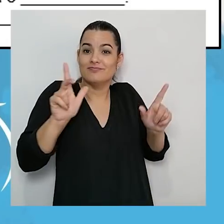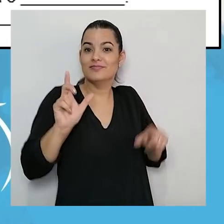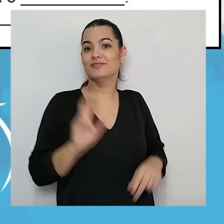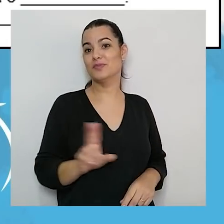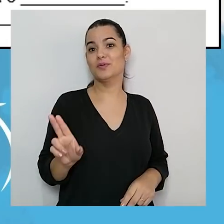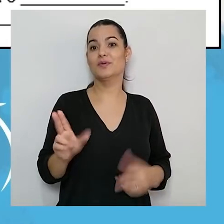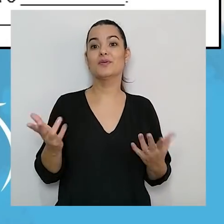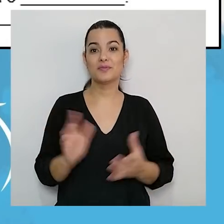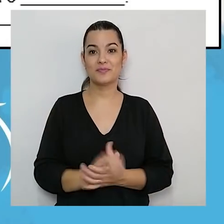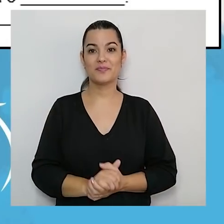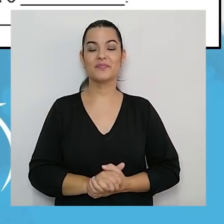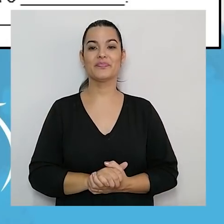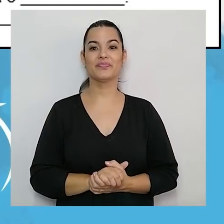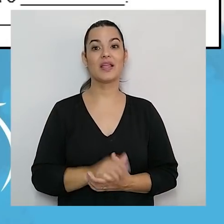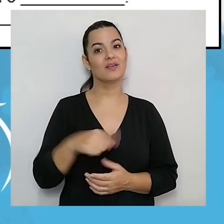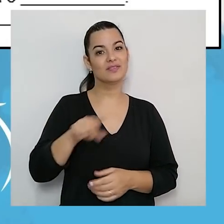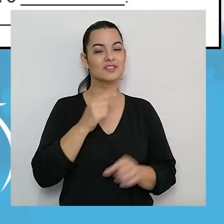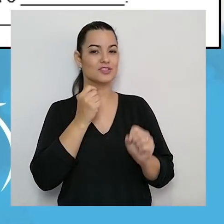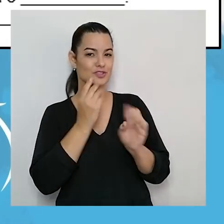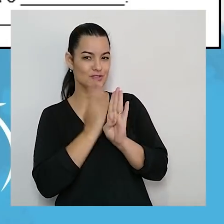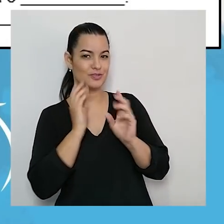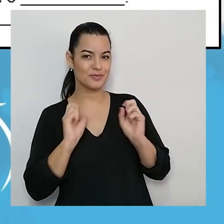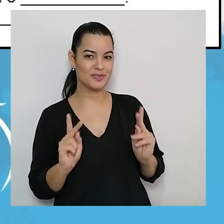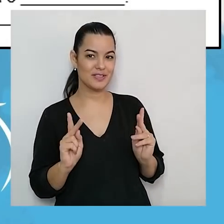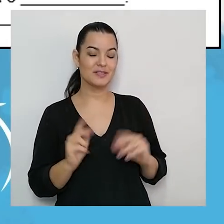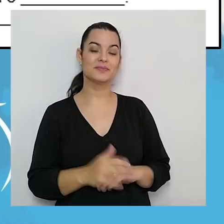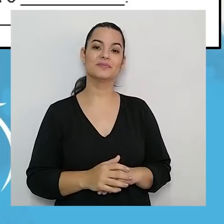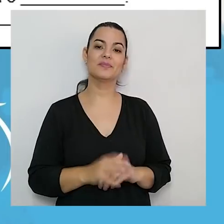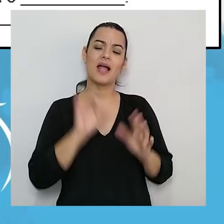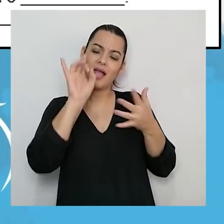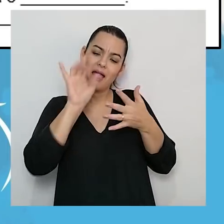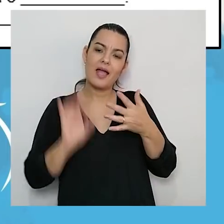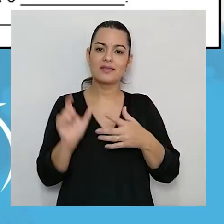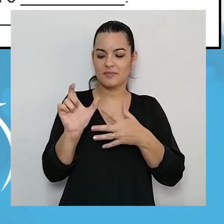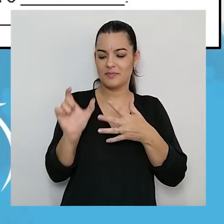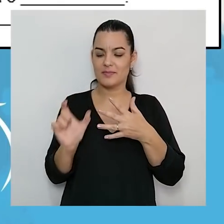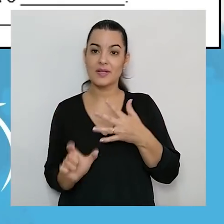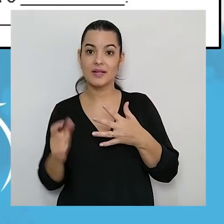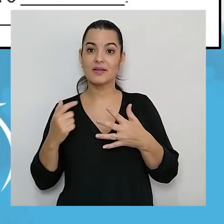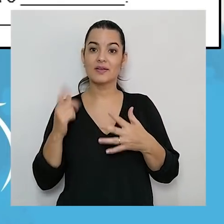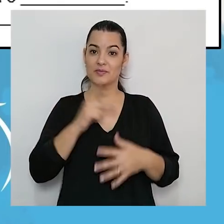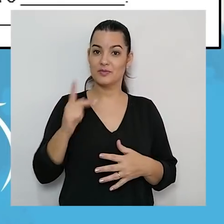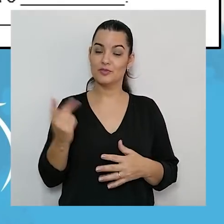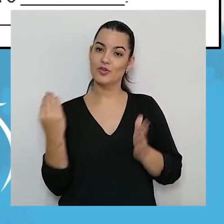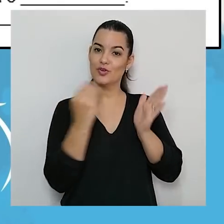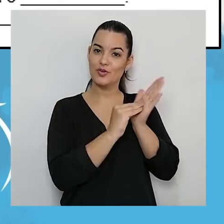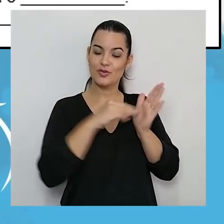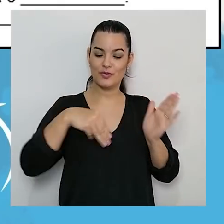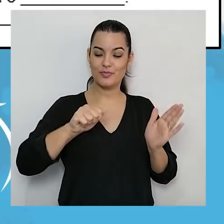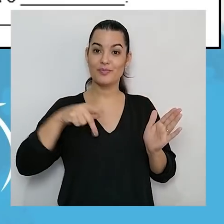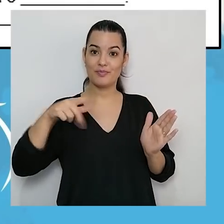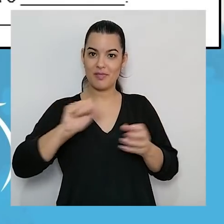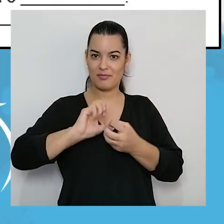vai descobrir. E assim, para todos esses termos, essas palavras que a Pro colocou no mapa, tá bom?